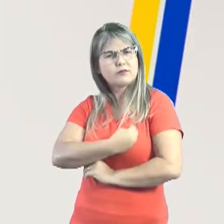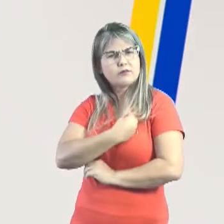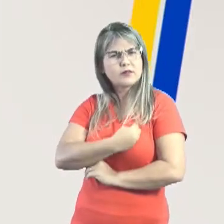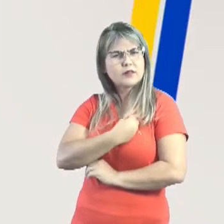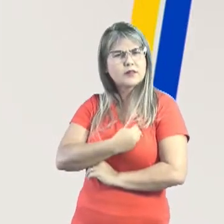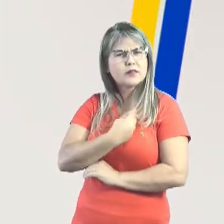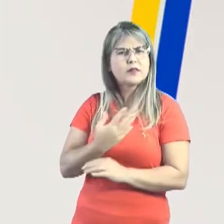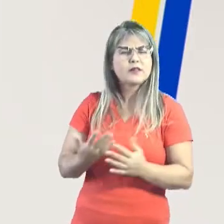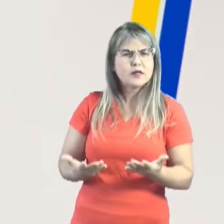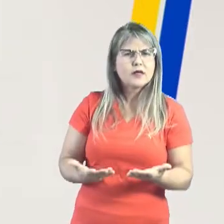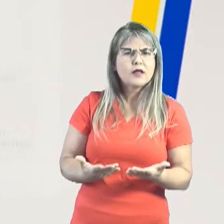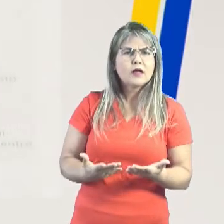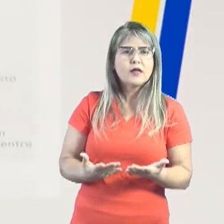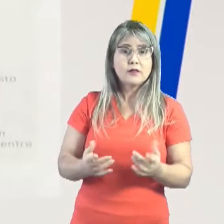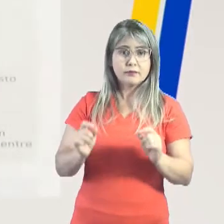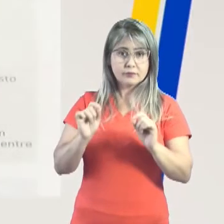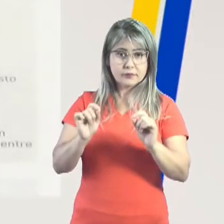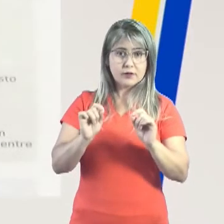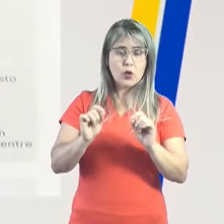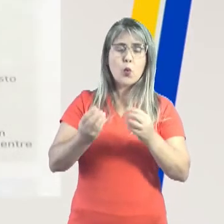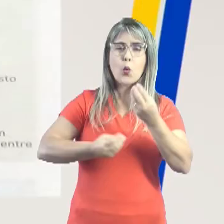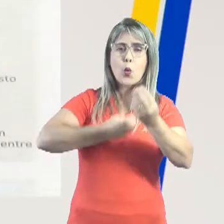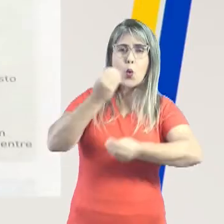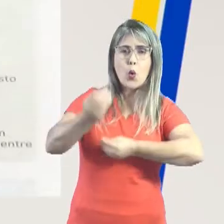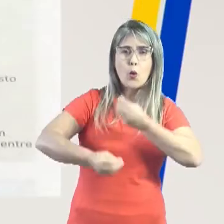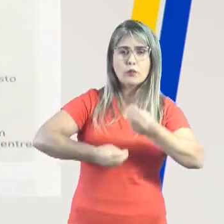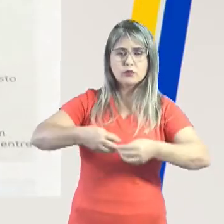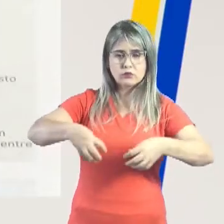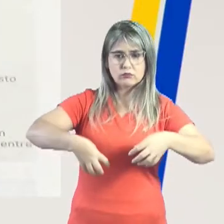formados esses órgãos?